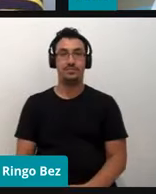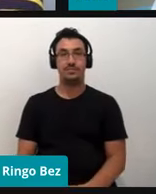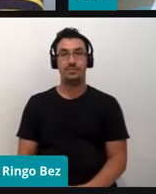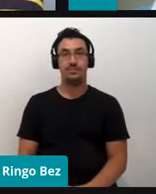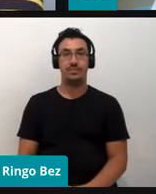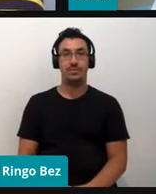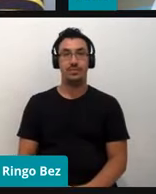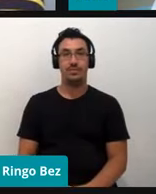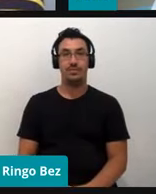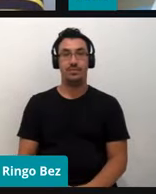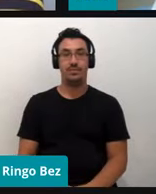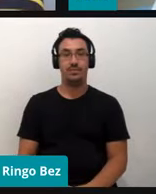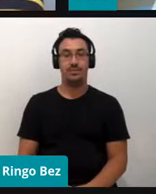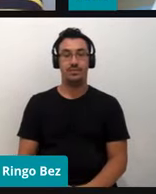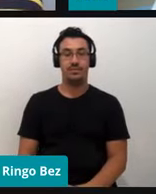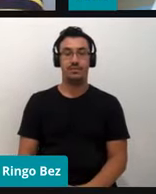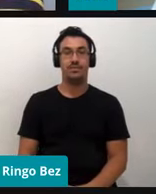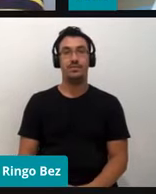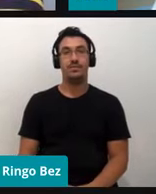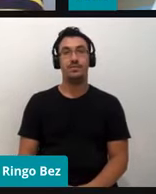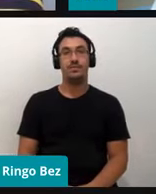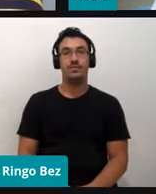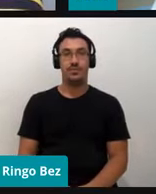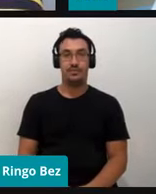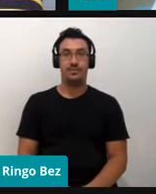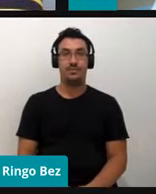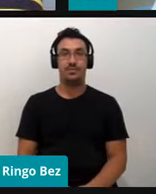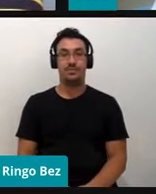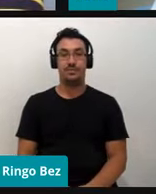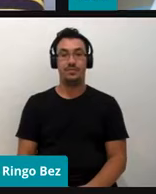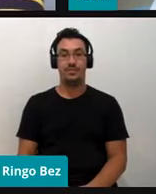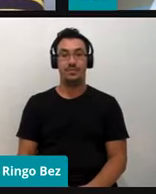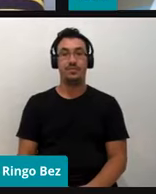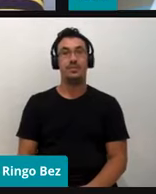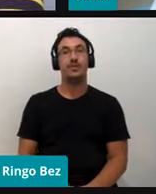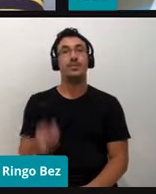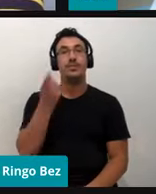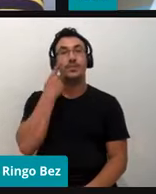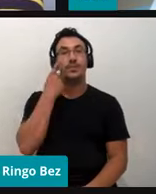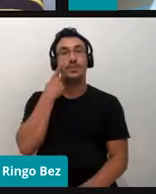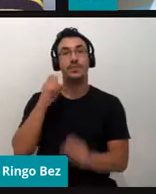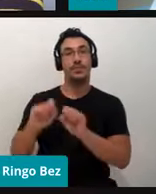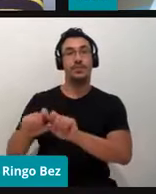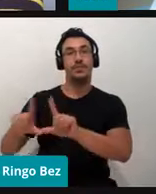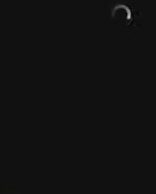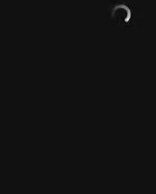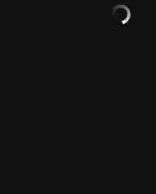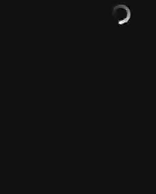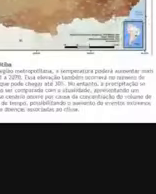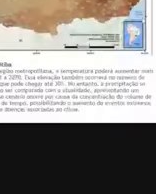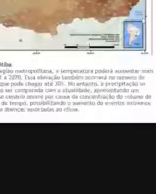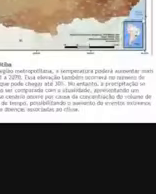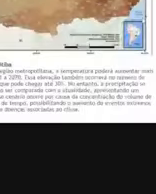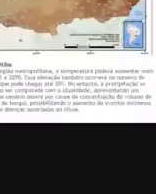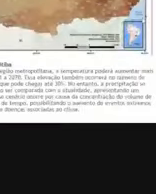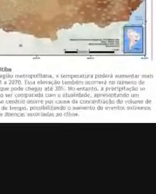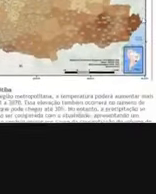do Chrome. Tá, pronto. Compartilhar. Acho que apareceu aí, não é?